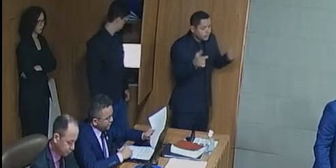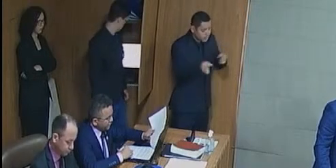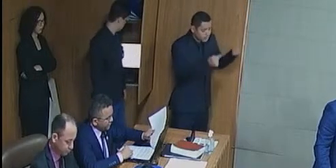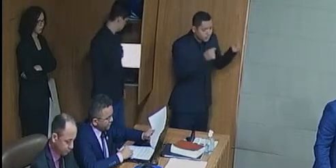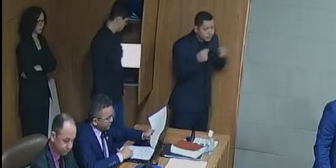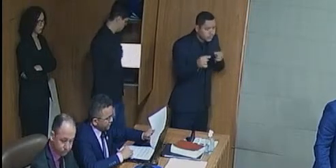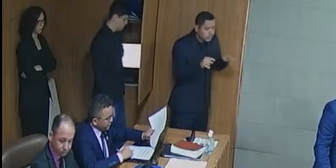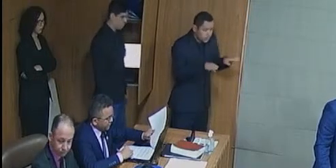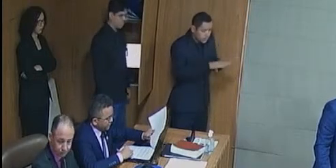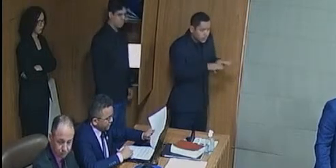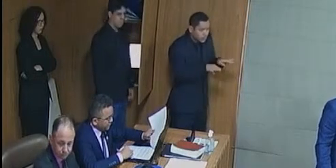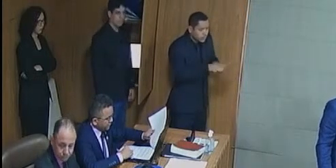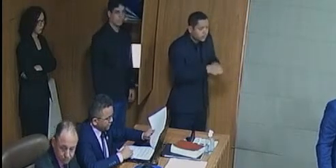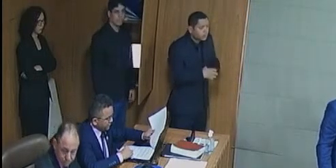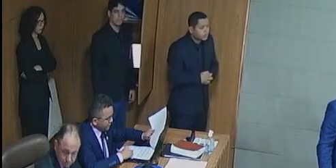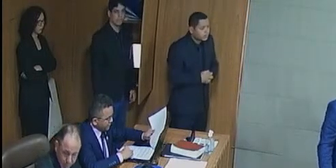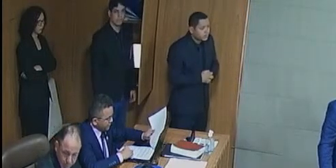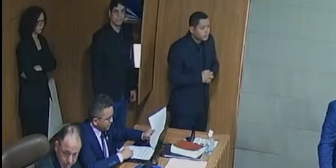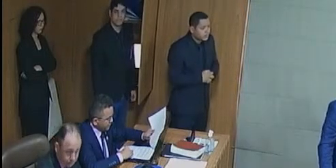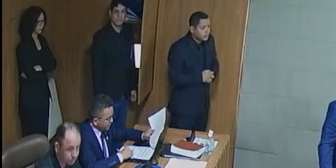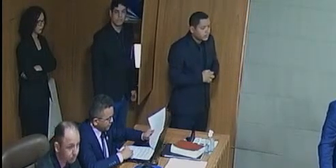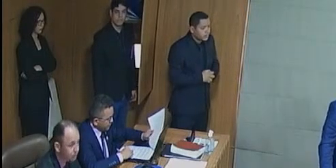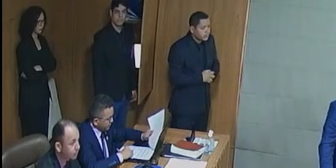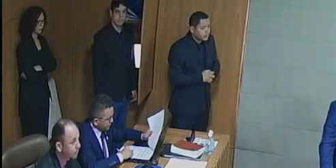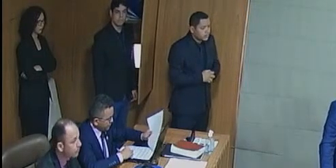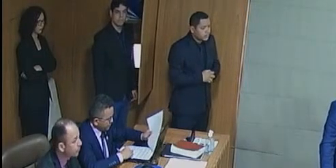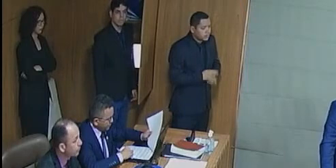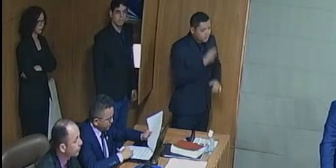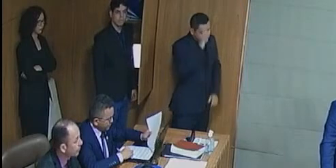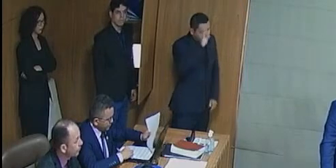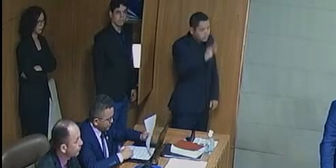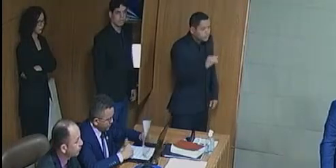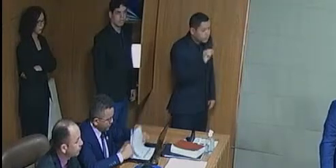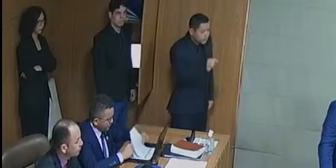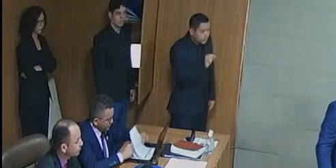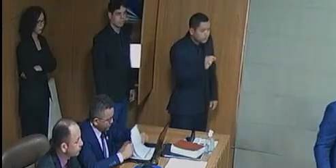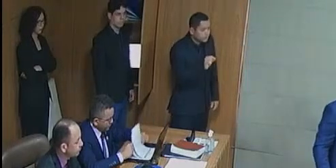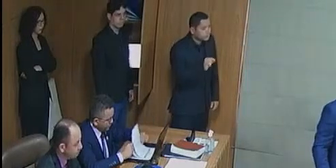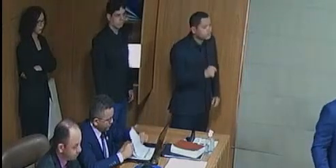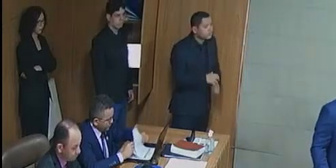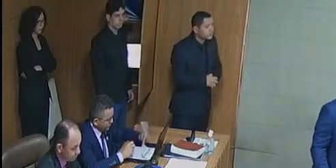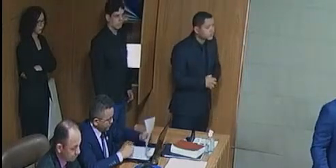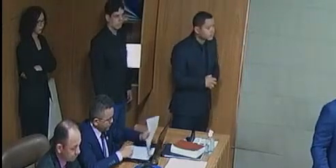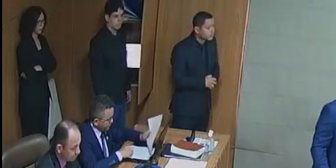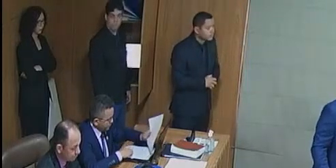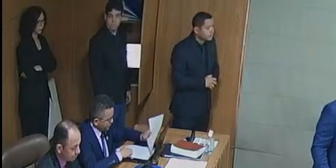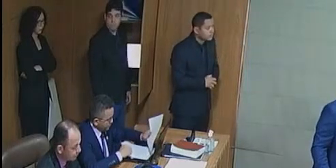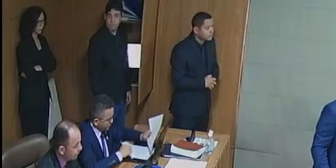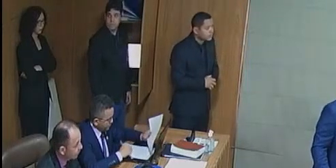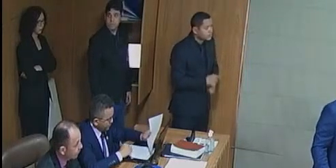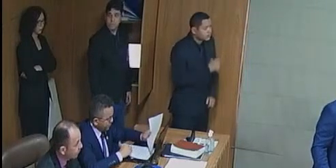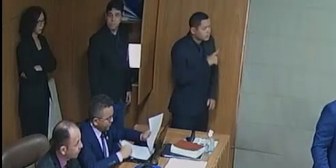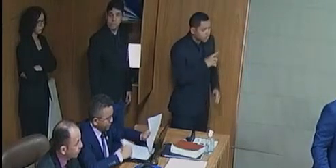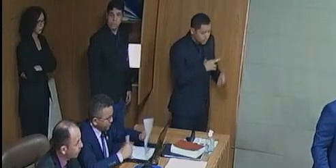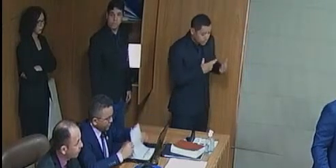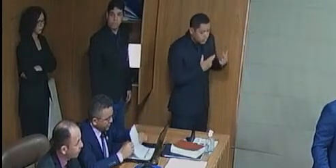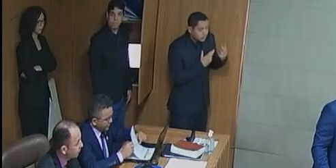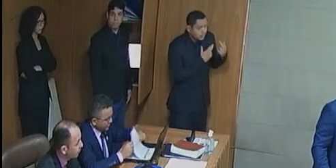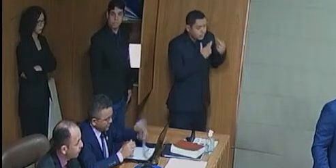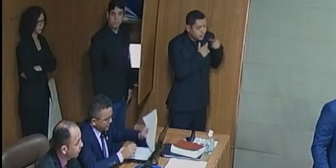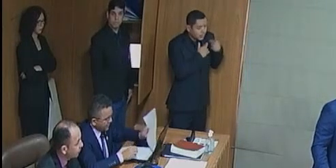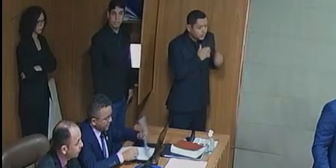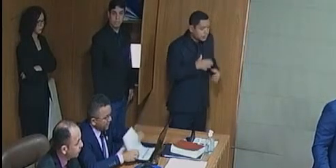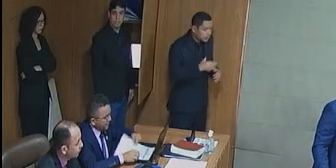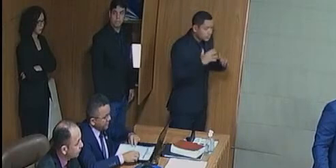debate Sobretudo com a responsabilidade que temos com a população com a